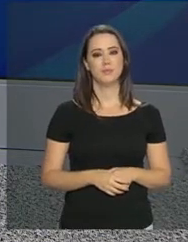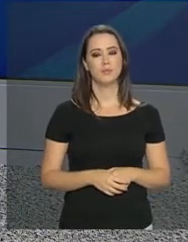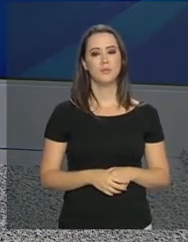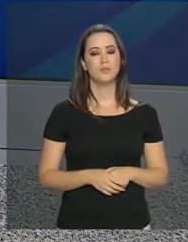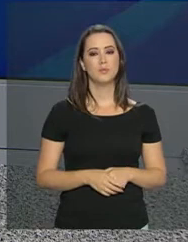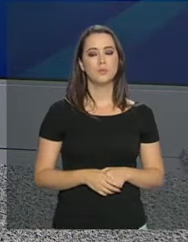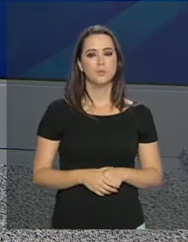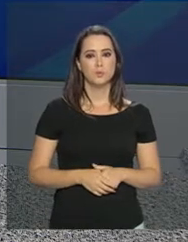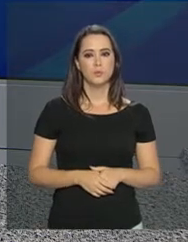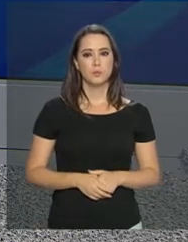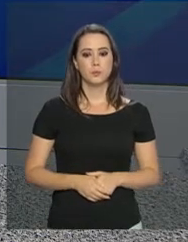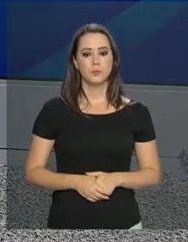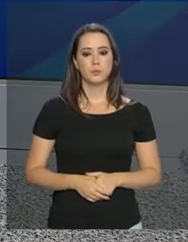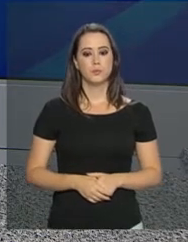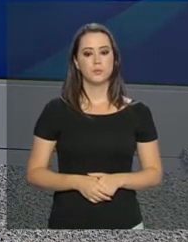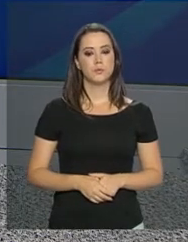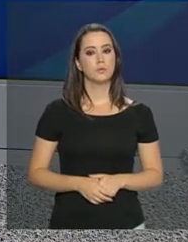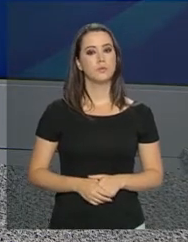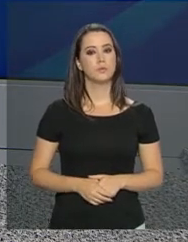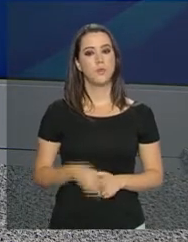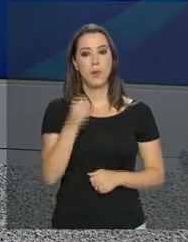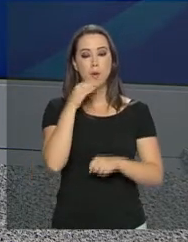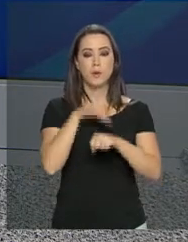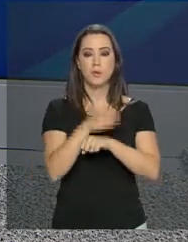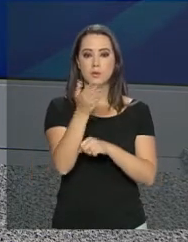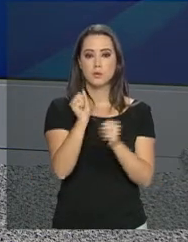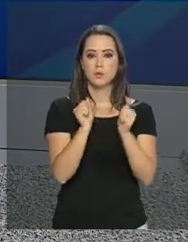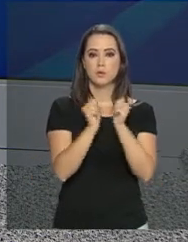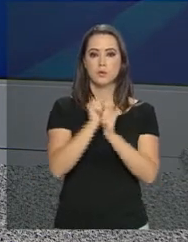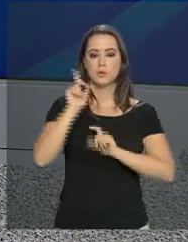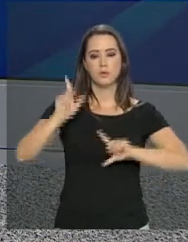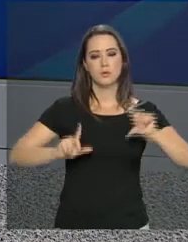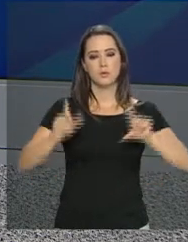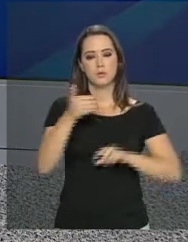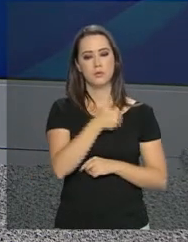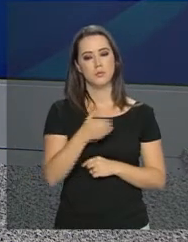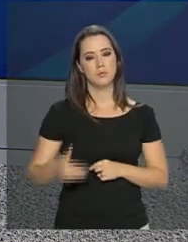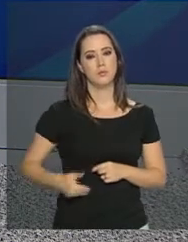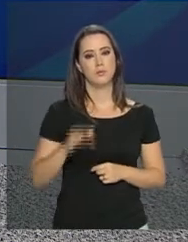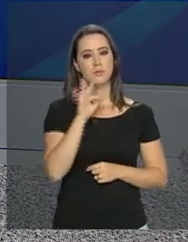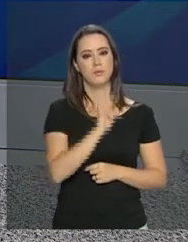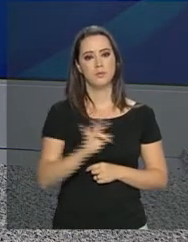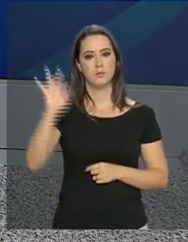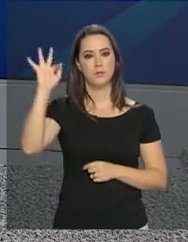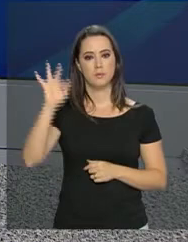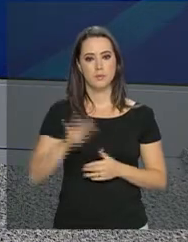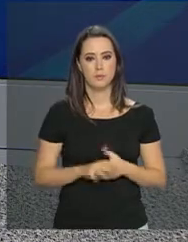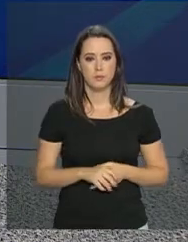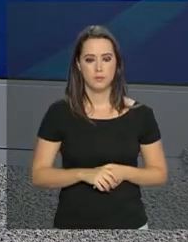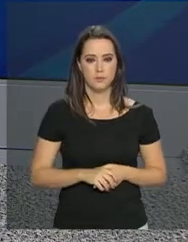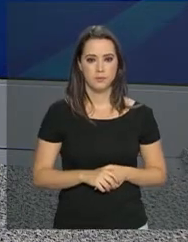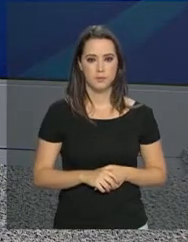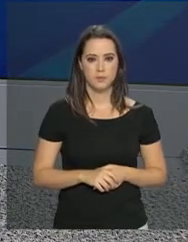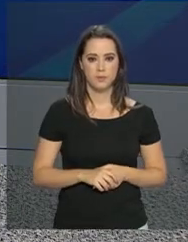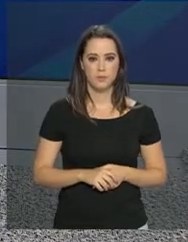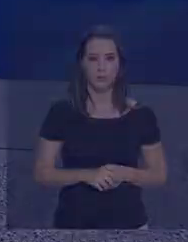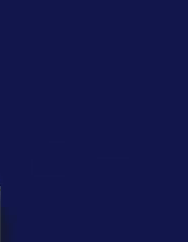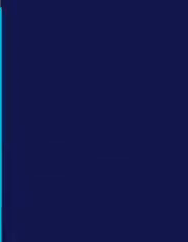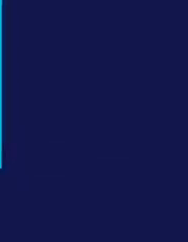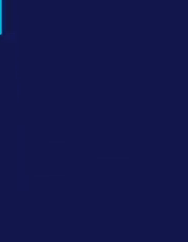78 78 71 a boa noite pra você e continue com a gente aqui na nbr a tv do governo federal